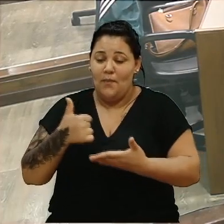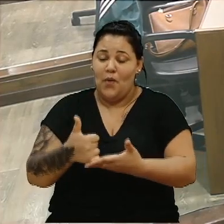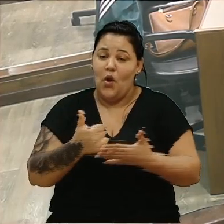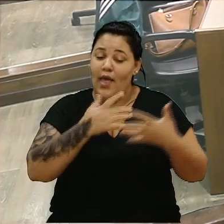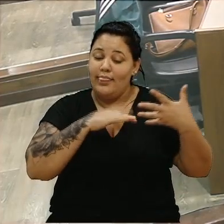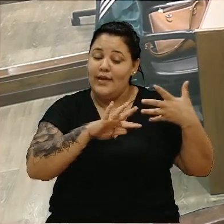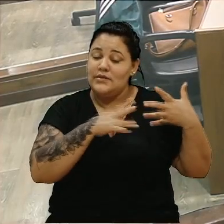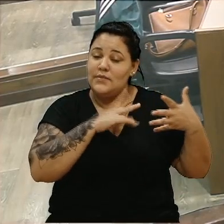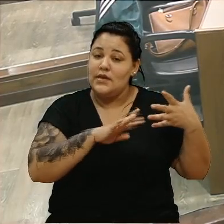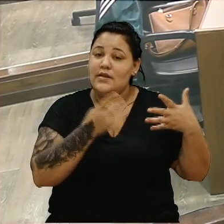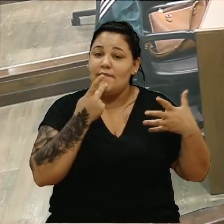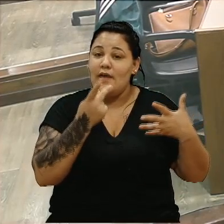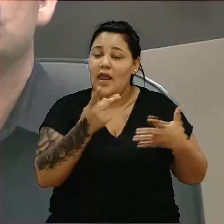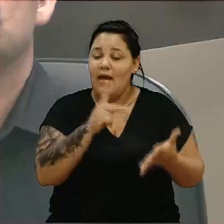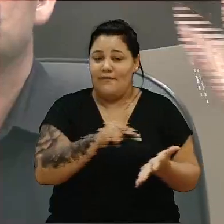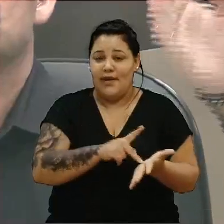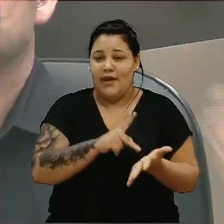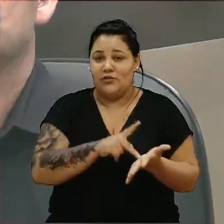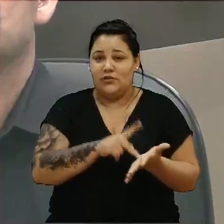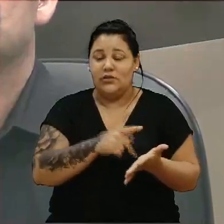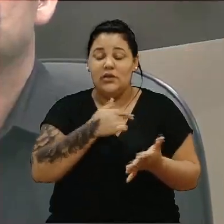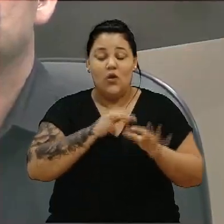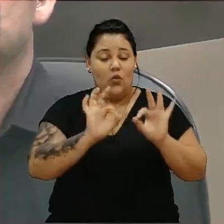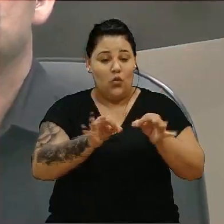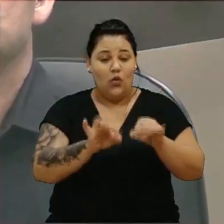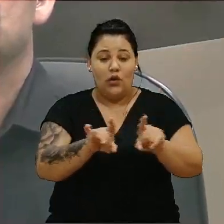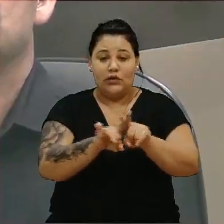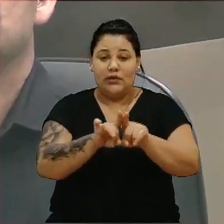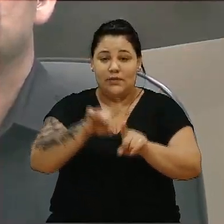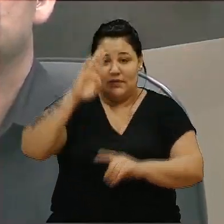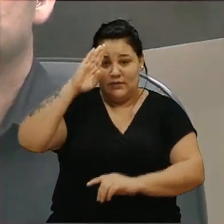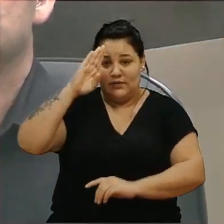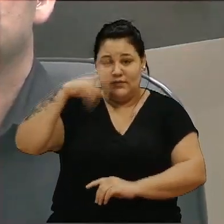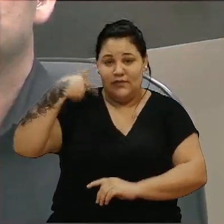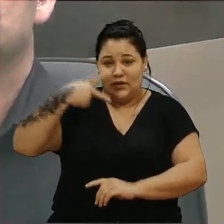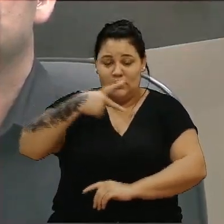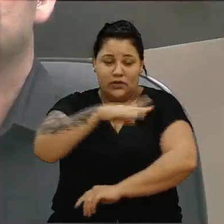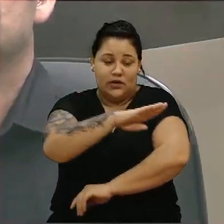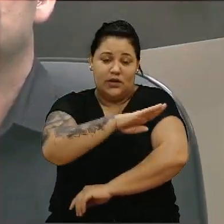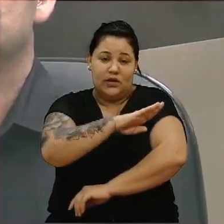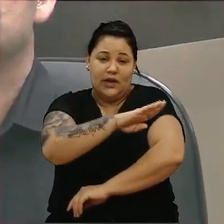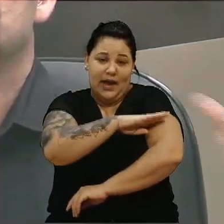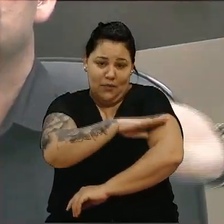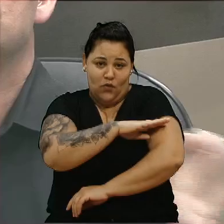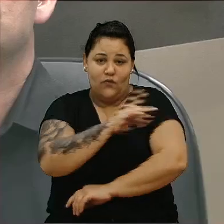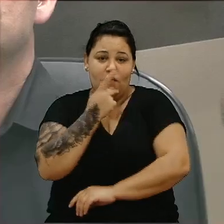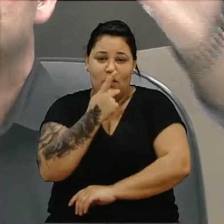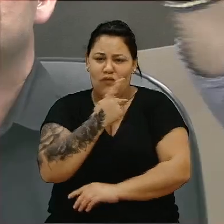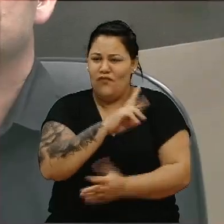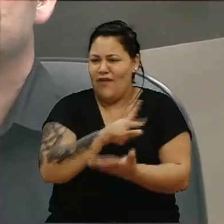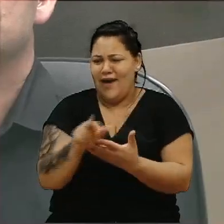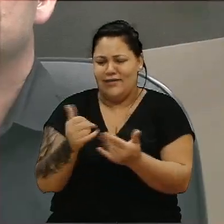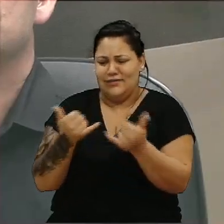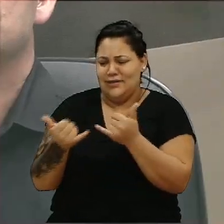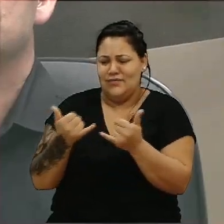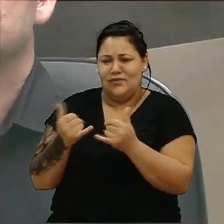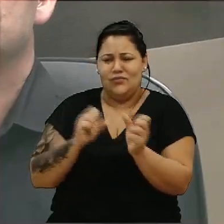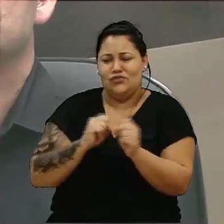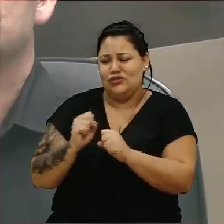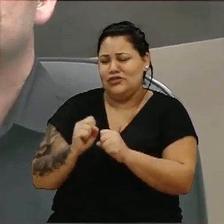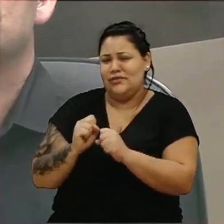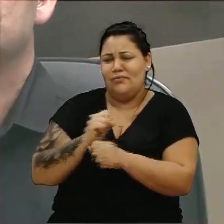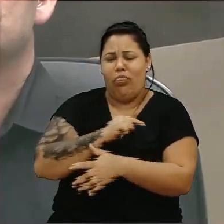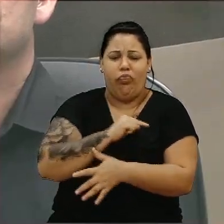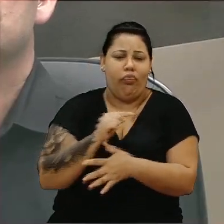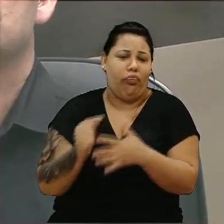transparência. E aqui eu concordo também, o vereador Capitão Ramon citou um monte de exemplos aqui, a gente poderia passar o dia inteiro